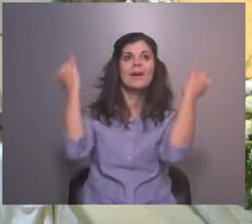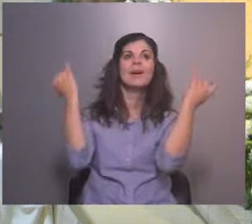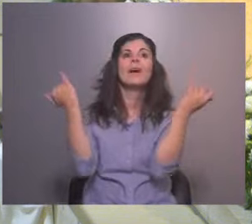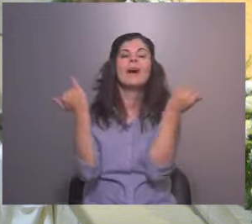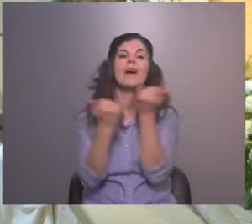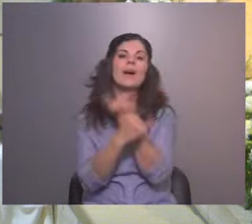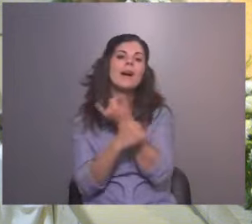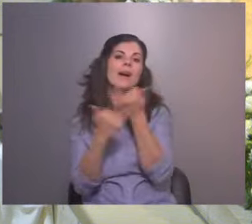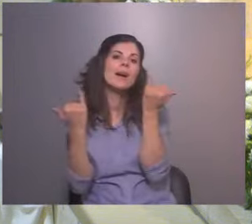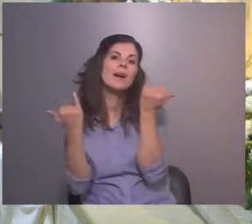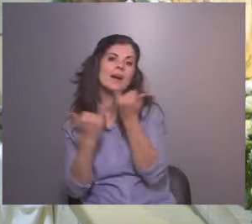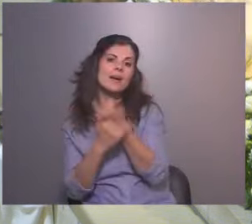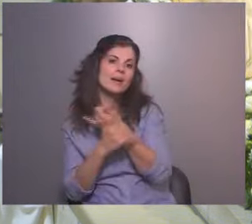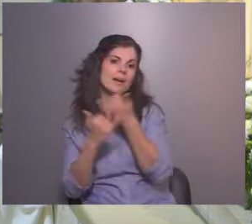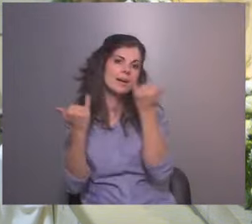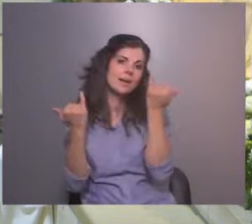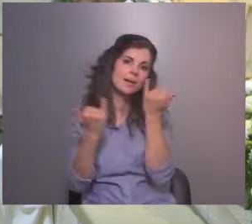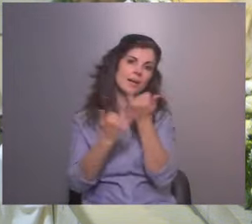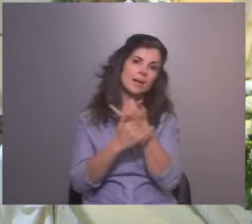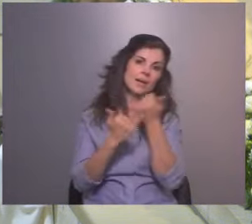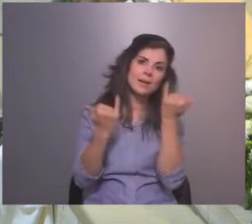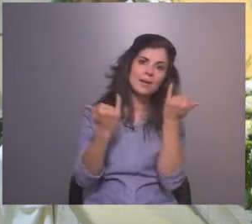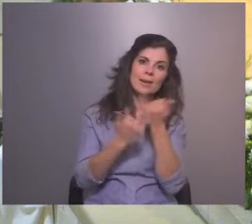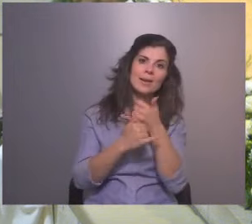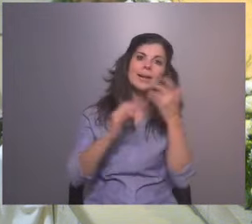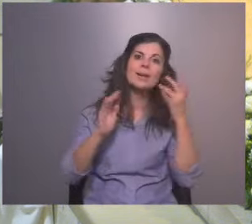aleluia.